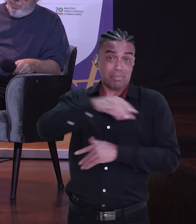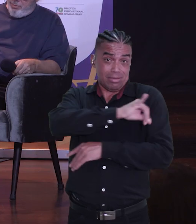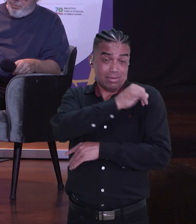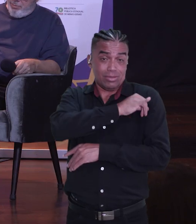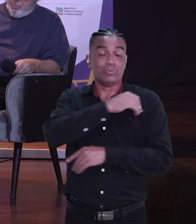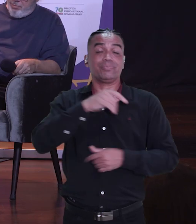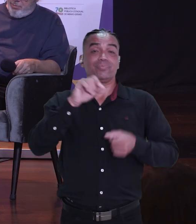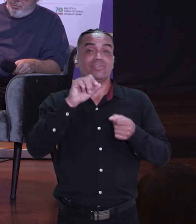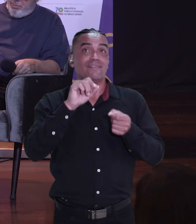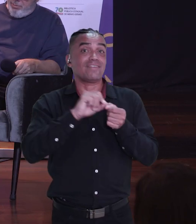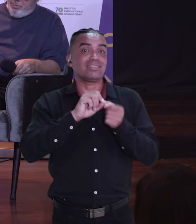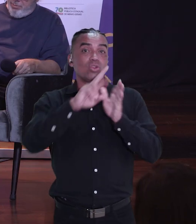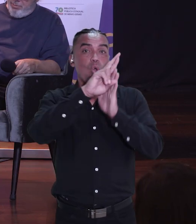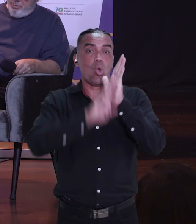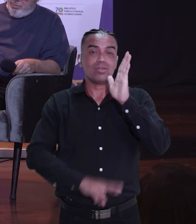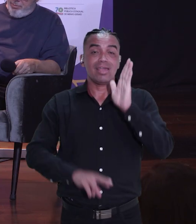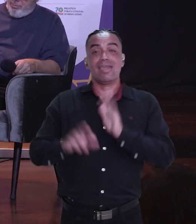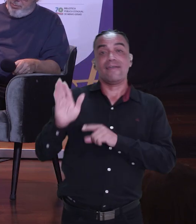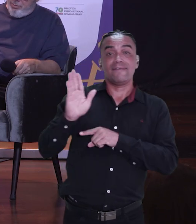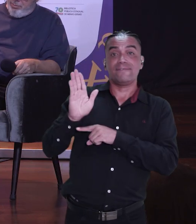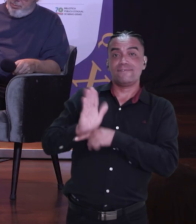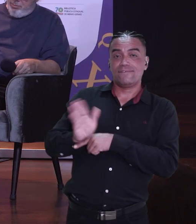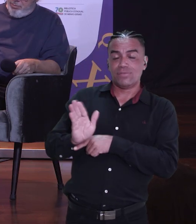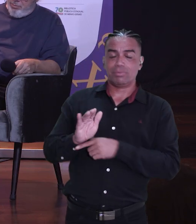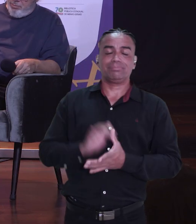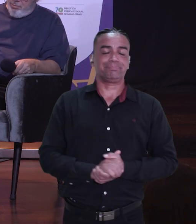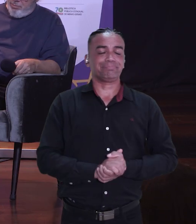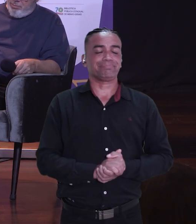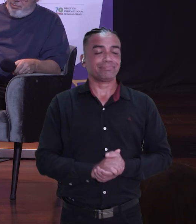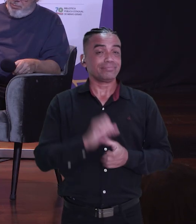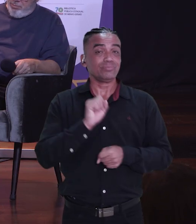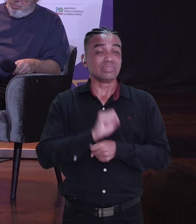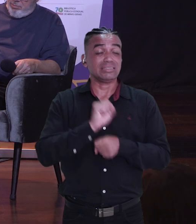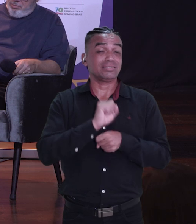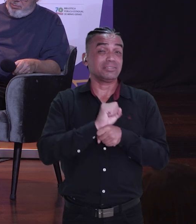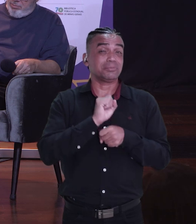está trabalhando no roteiro de um filme que estão fazendo lá, está esperando